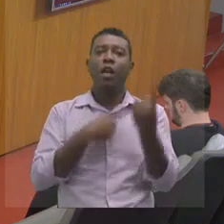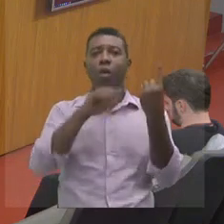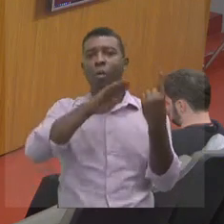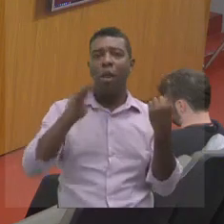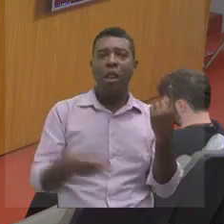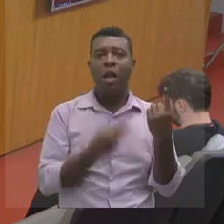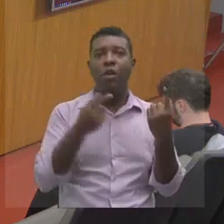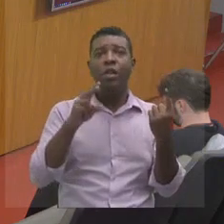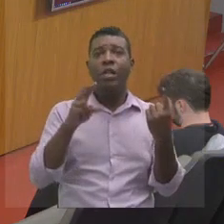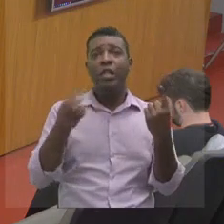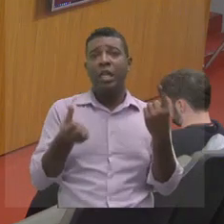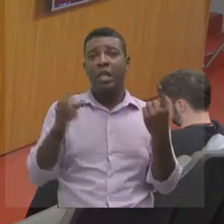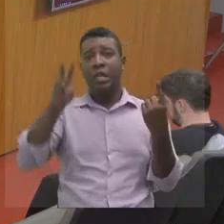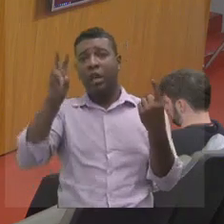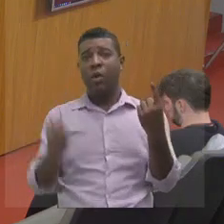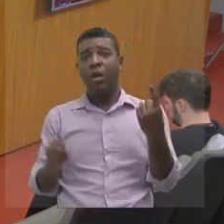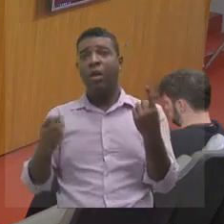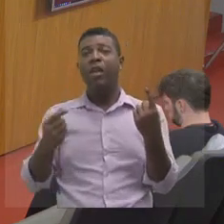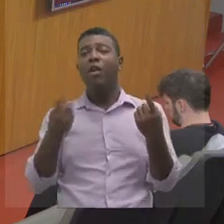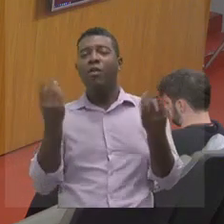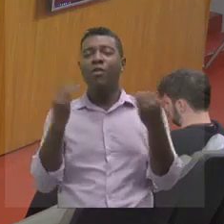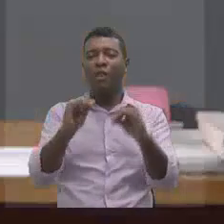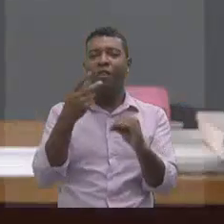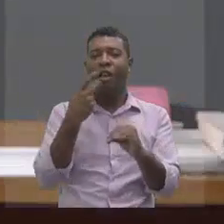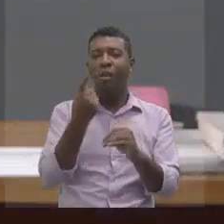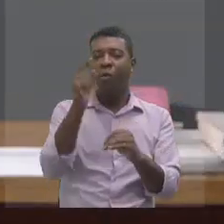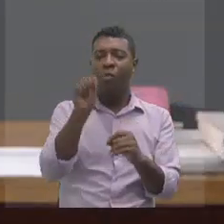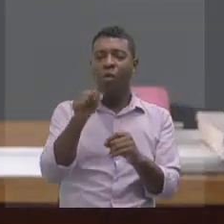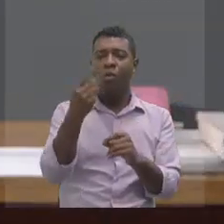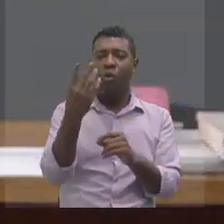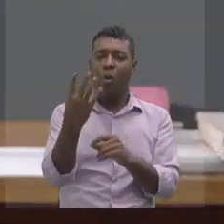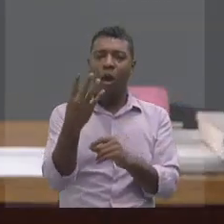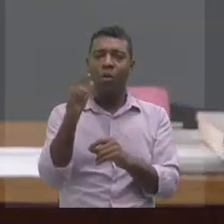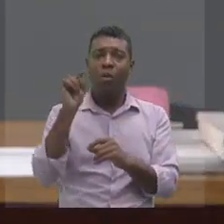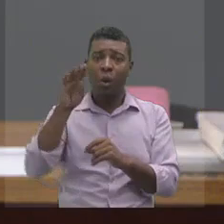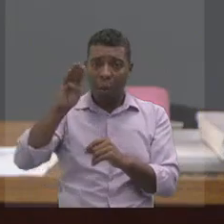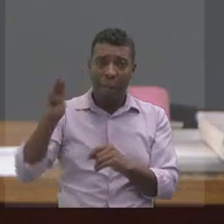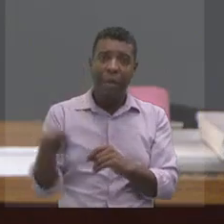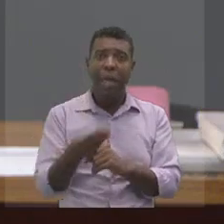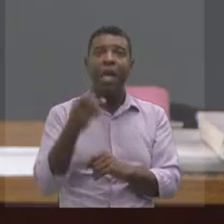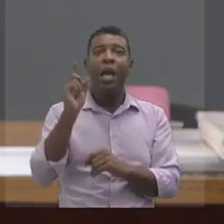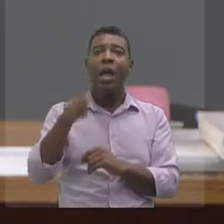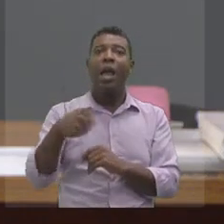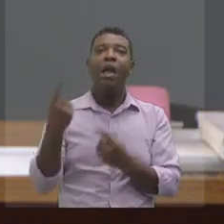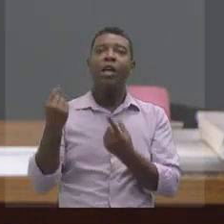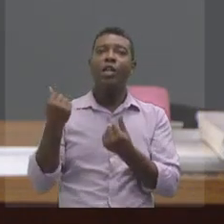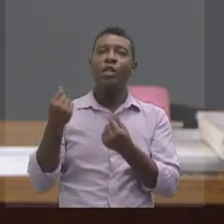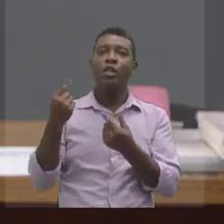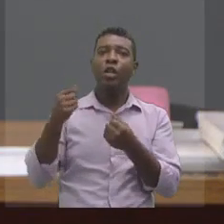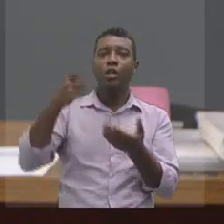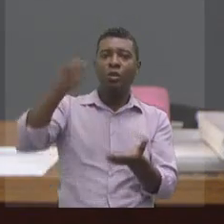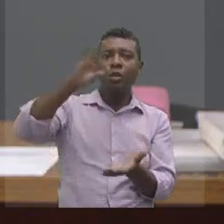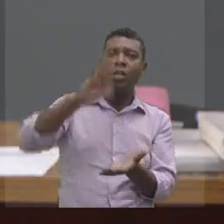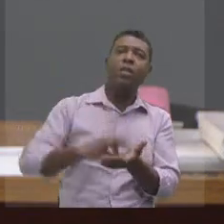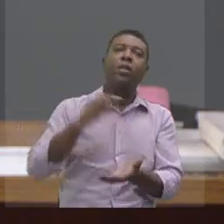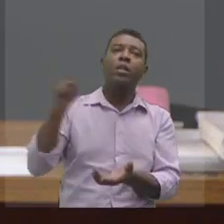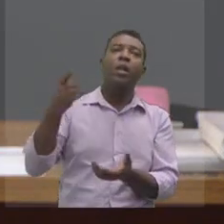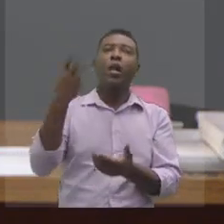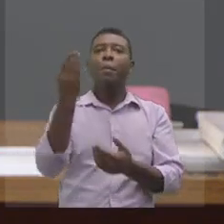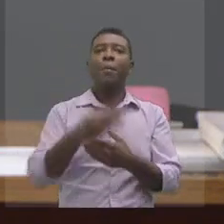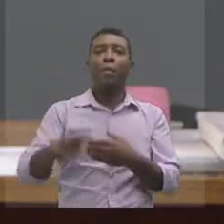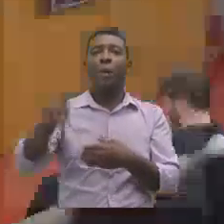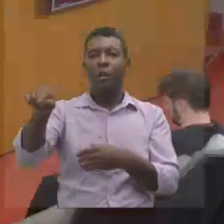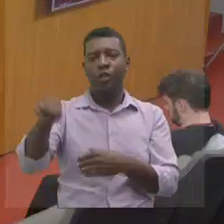executados be 650 vem da fonte 95 é o recurso oriundo do acordo de Brumadinho Obrigado